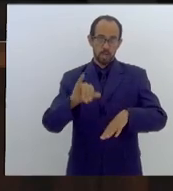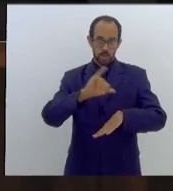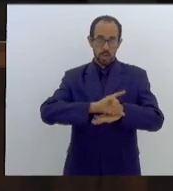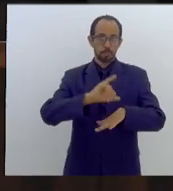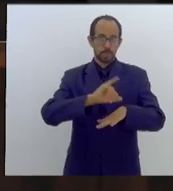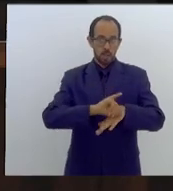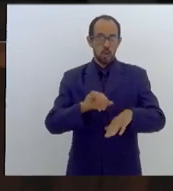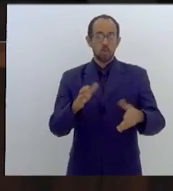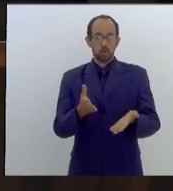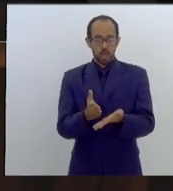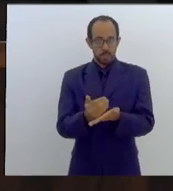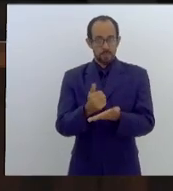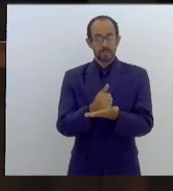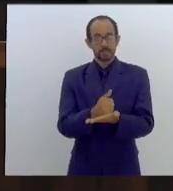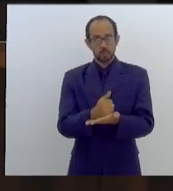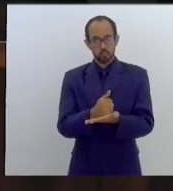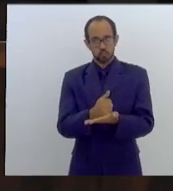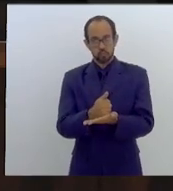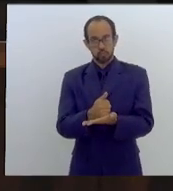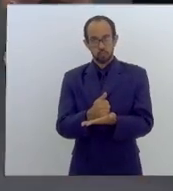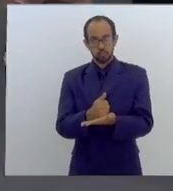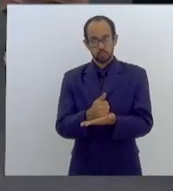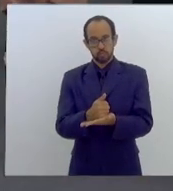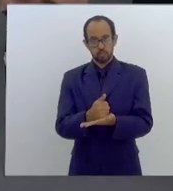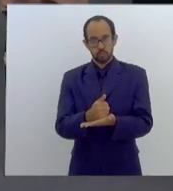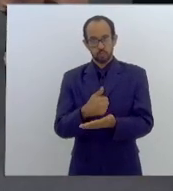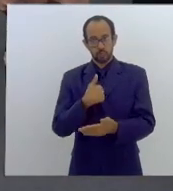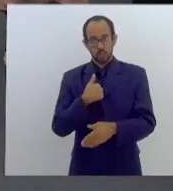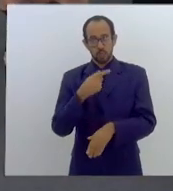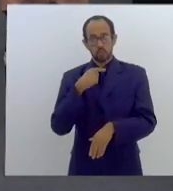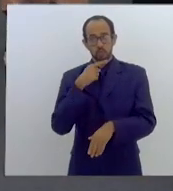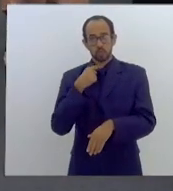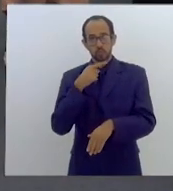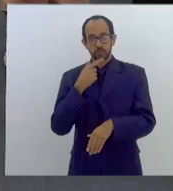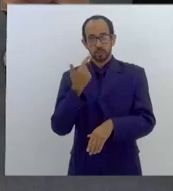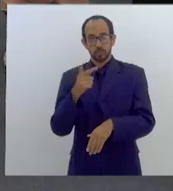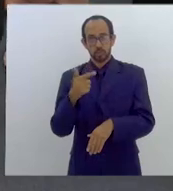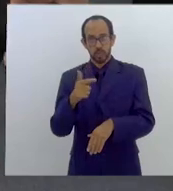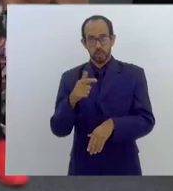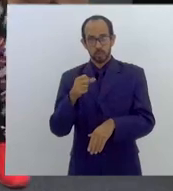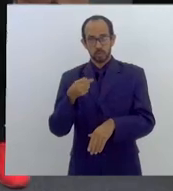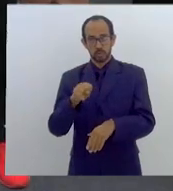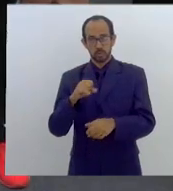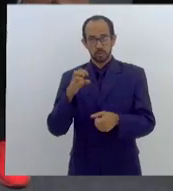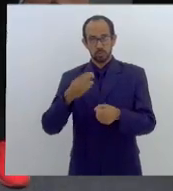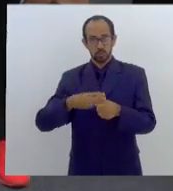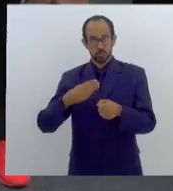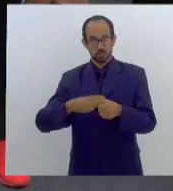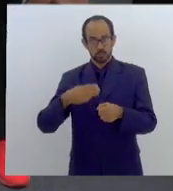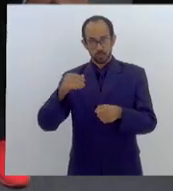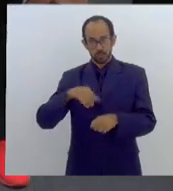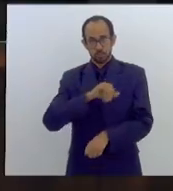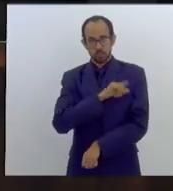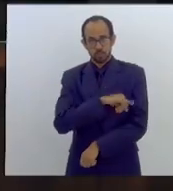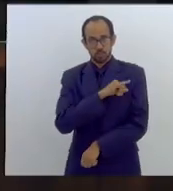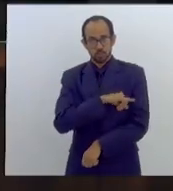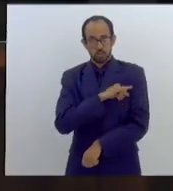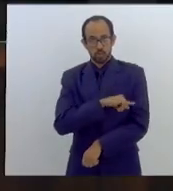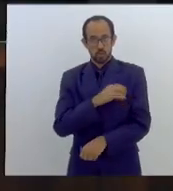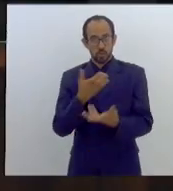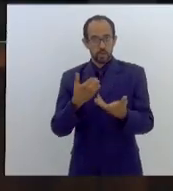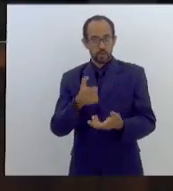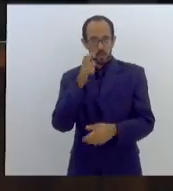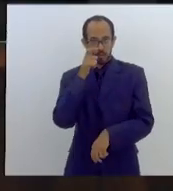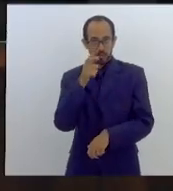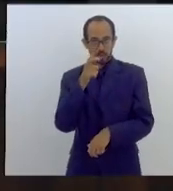nova repartição. Eu não tenho dúvida que se o município do Rio procurar o direito dele, vai ter uma decisão já